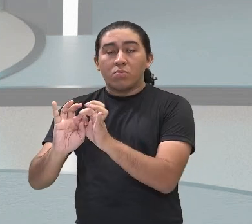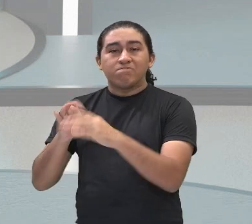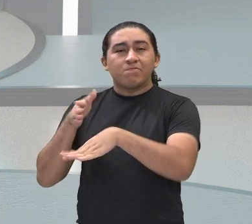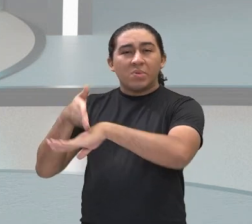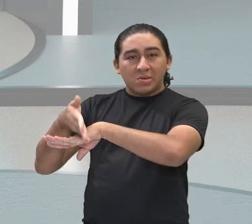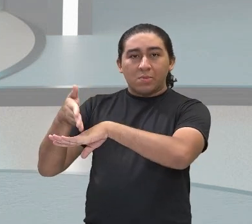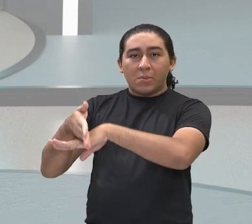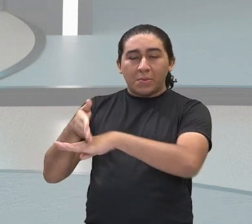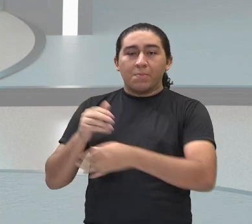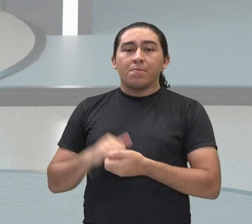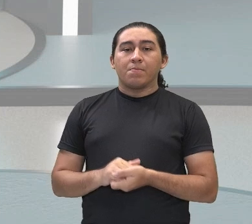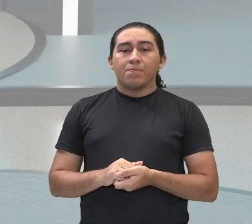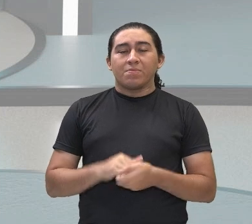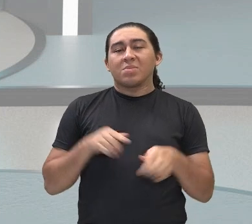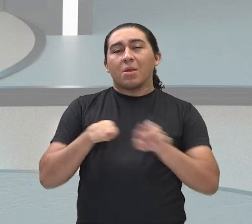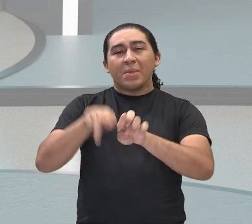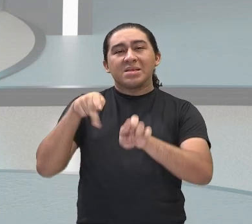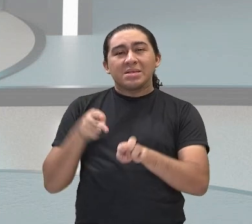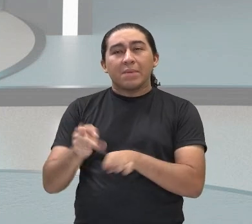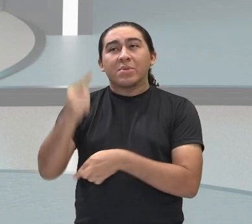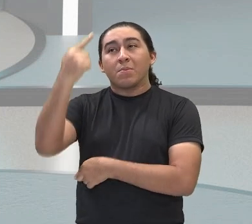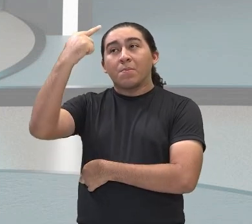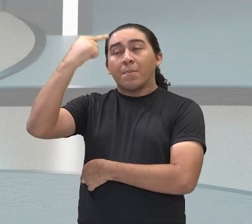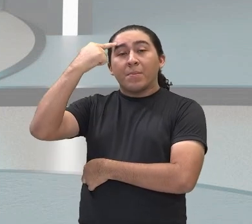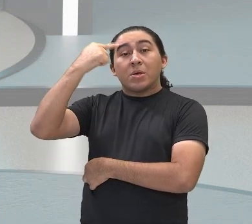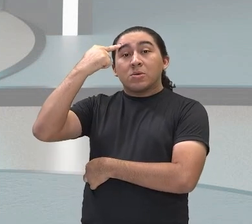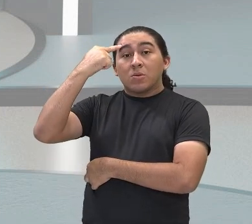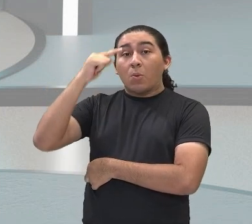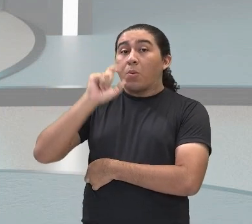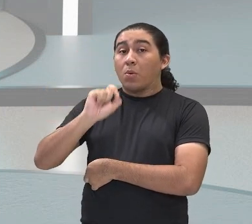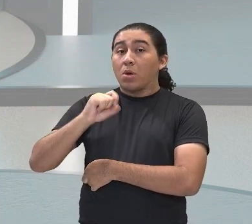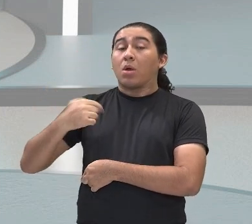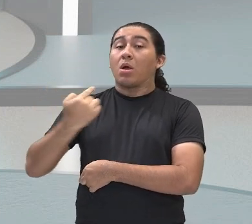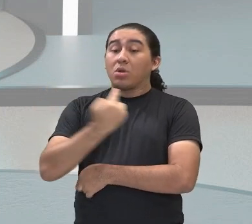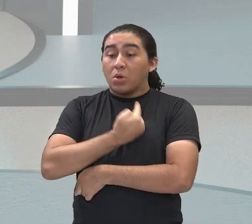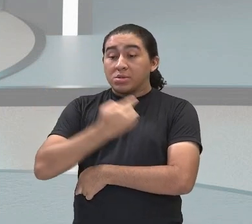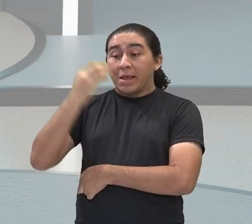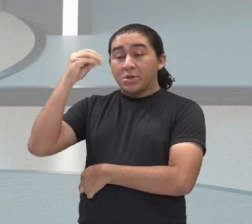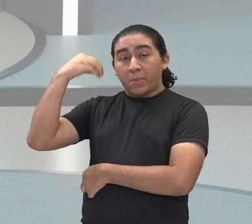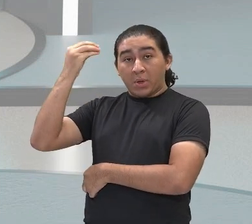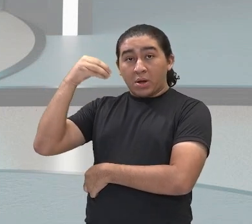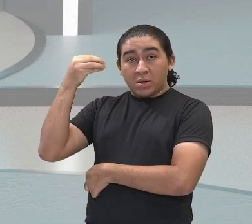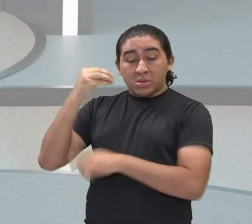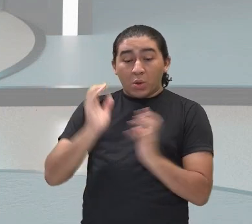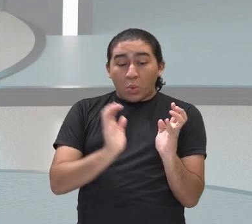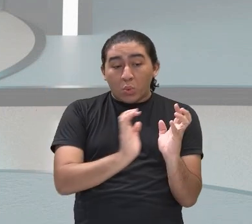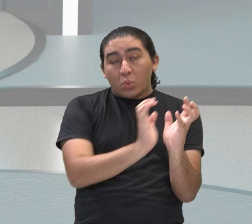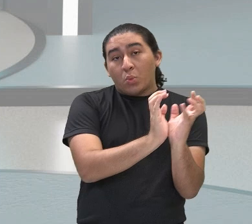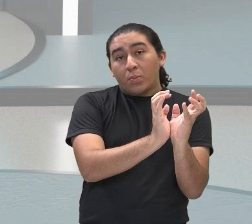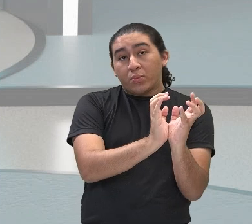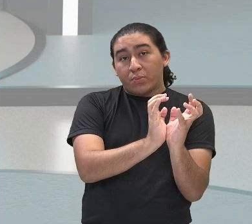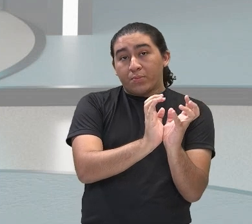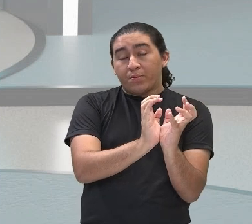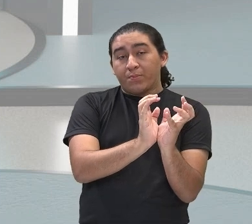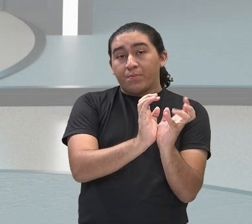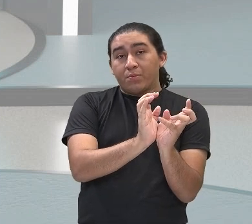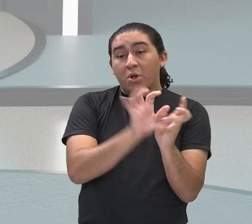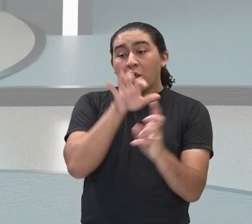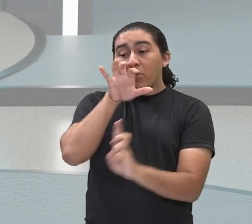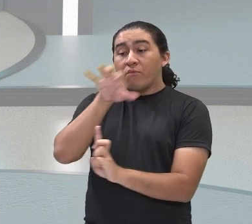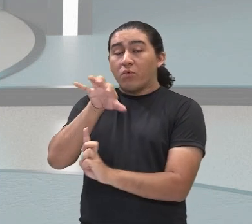todo momento refletindo aquilo que é vivenciado no coletivo e isso influencia